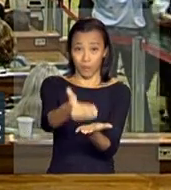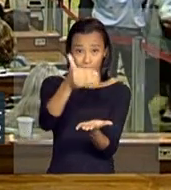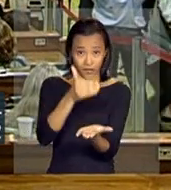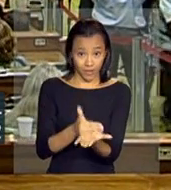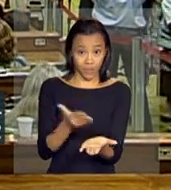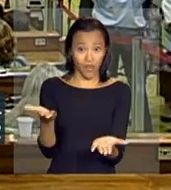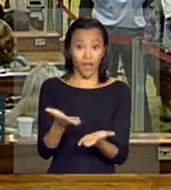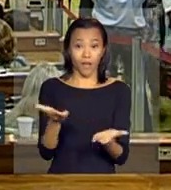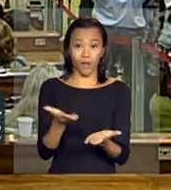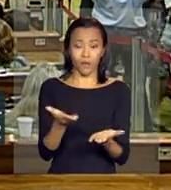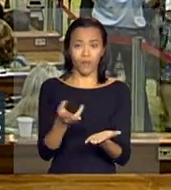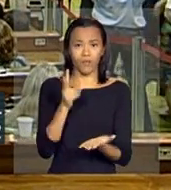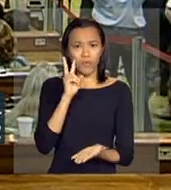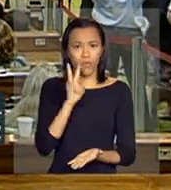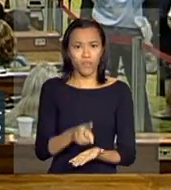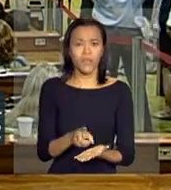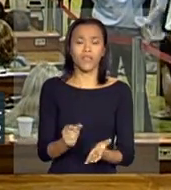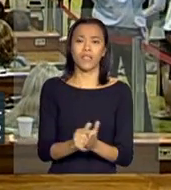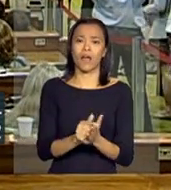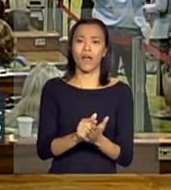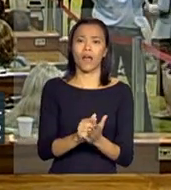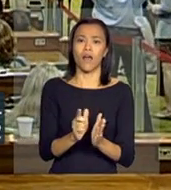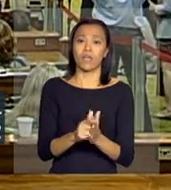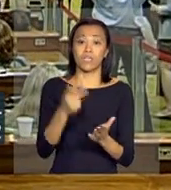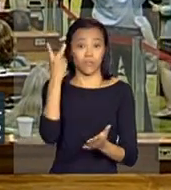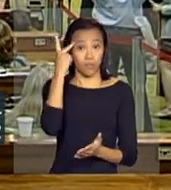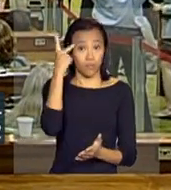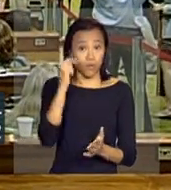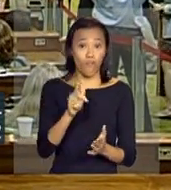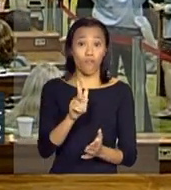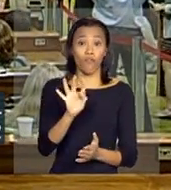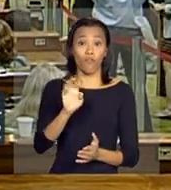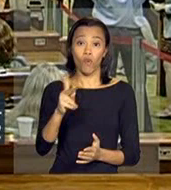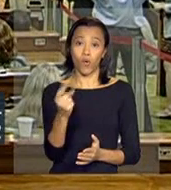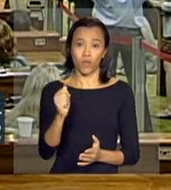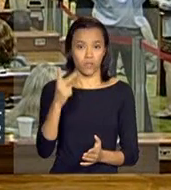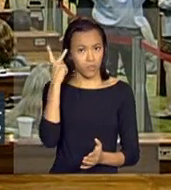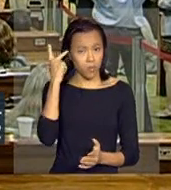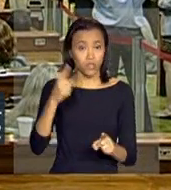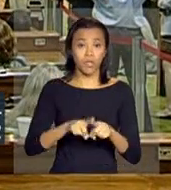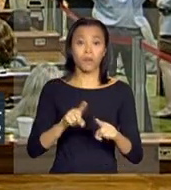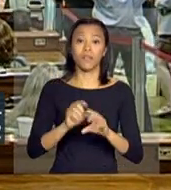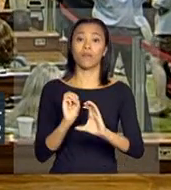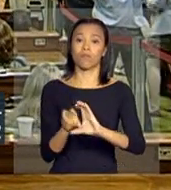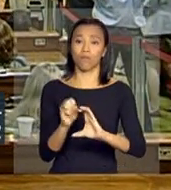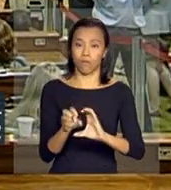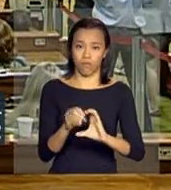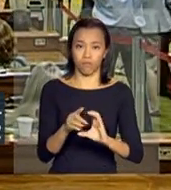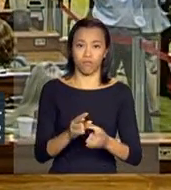com Tainá Nalon, da Folha de São Paulo, e, em seguida, aí sim, para terminar, Vladimir Neto, da TV Globo.